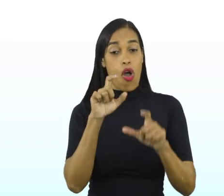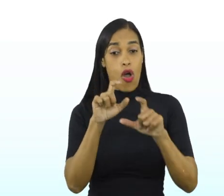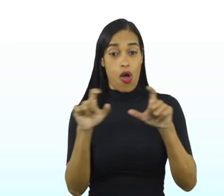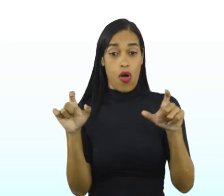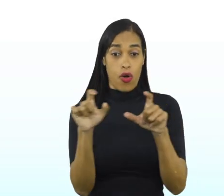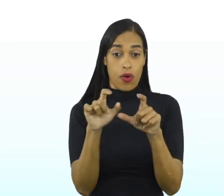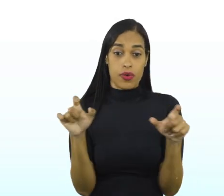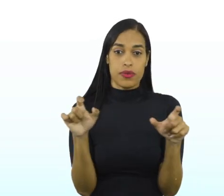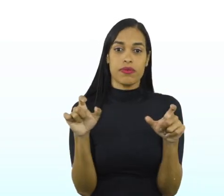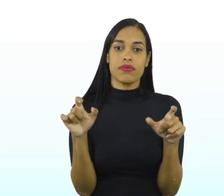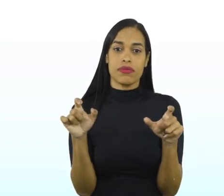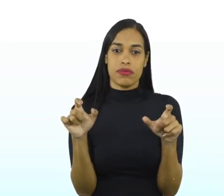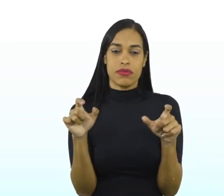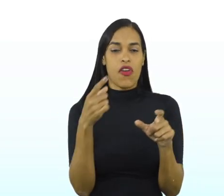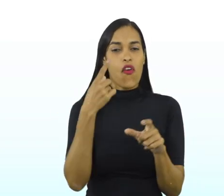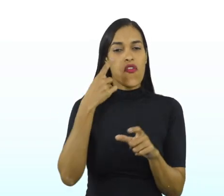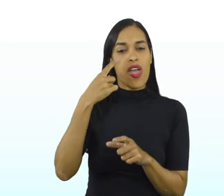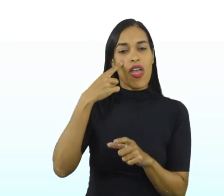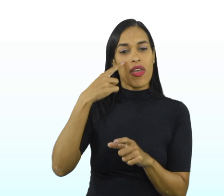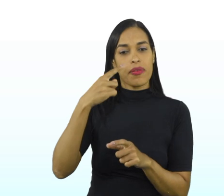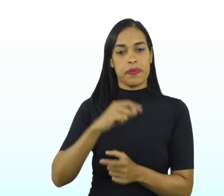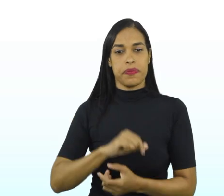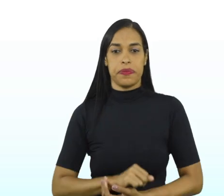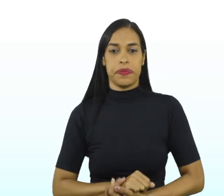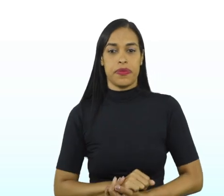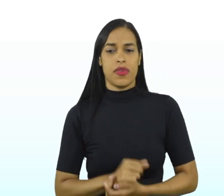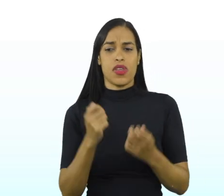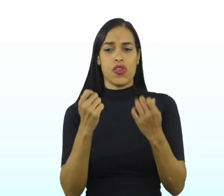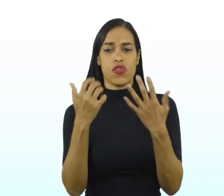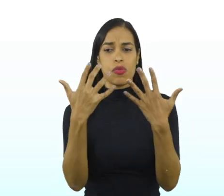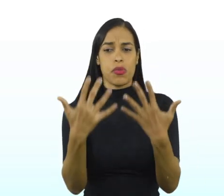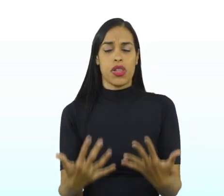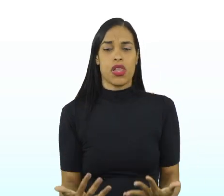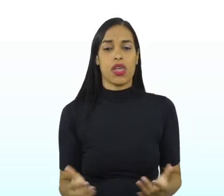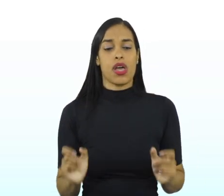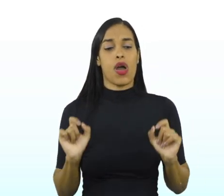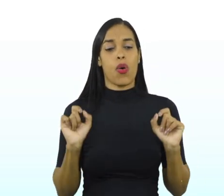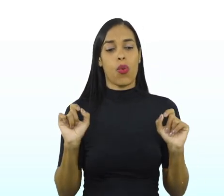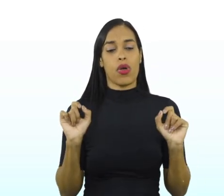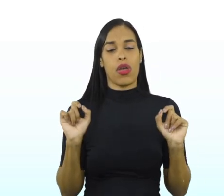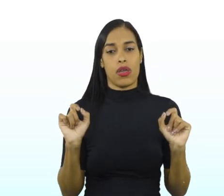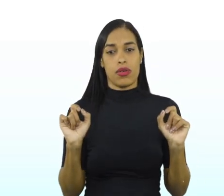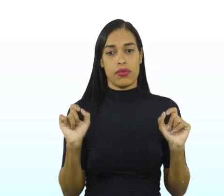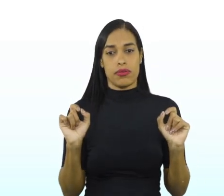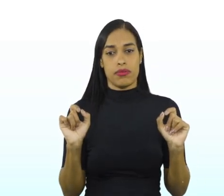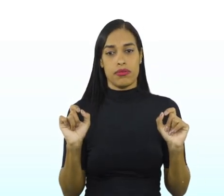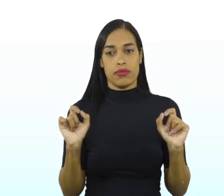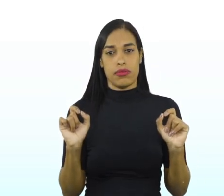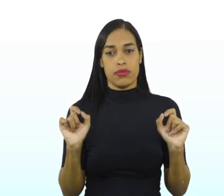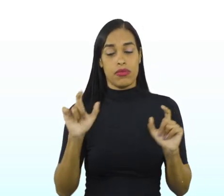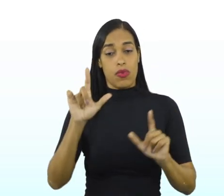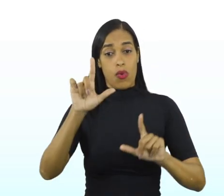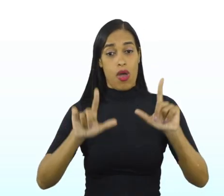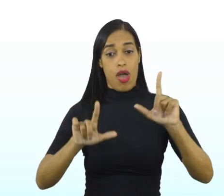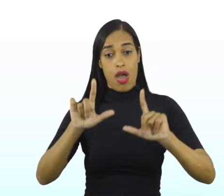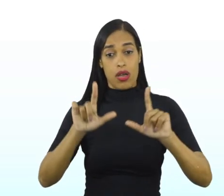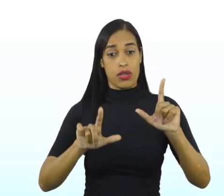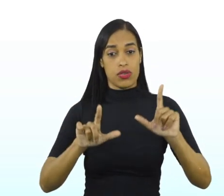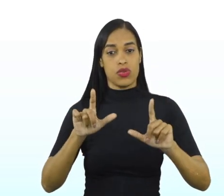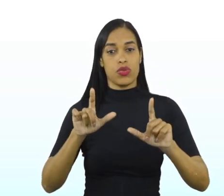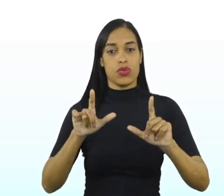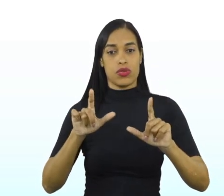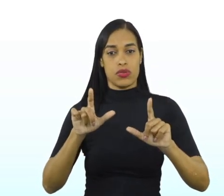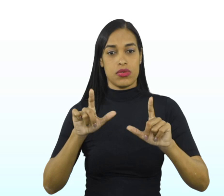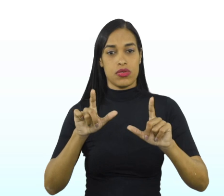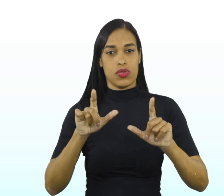charge. Confere essa charge aí. Diz o seguinte, no rádio, e no rádio está aparecendo lá. Sonda